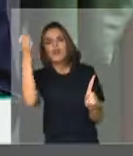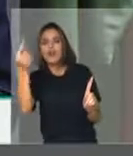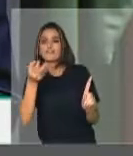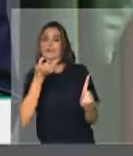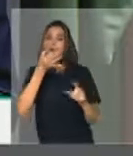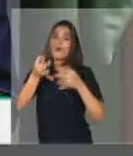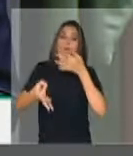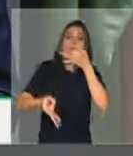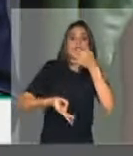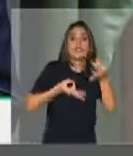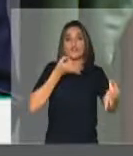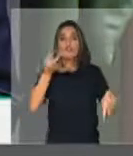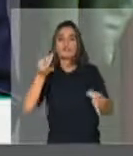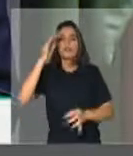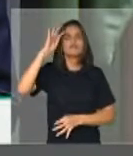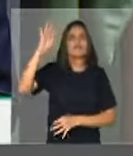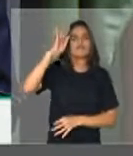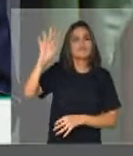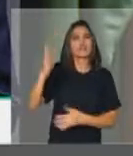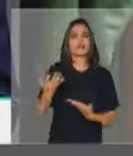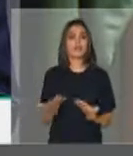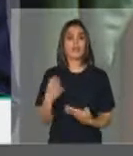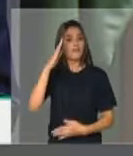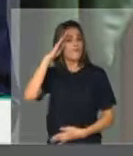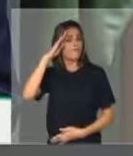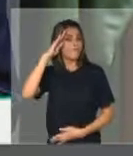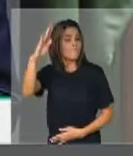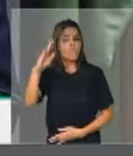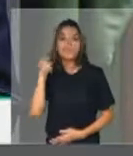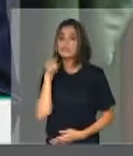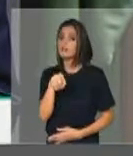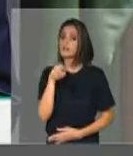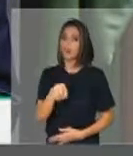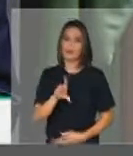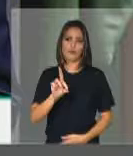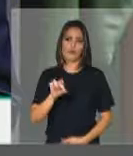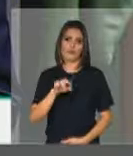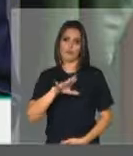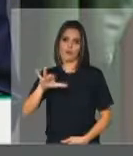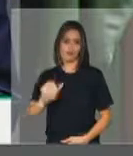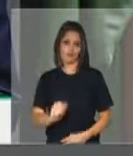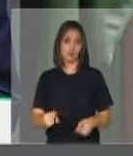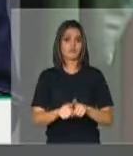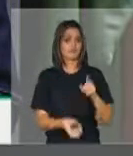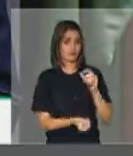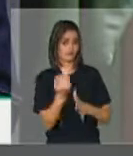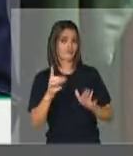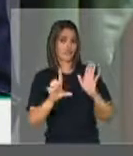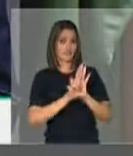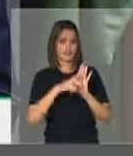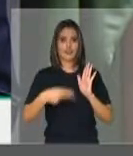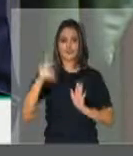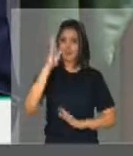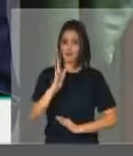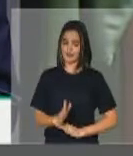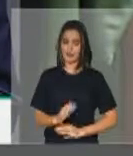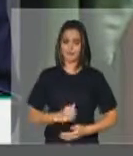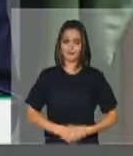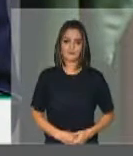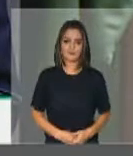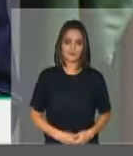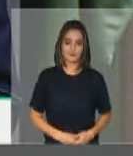contrapontos fundamentais na discussão democrática para a elaboração de leis do nosso país. Independente da